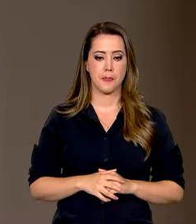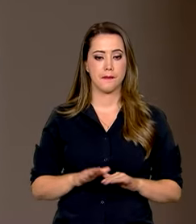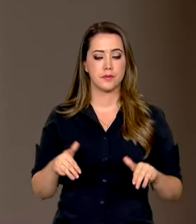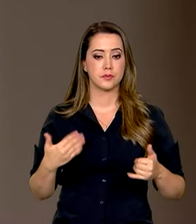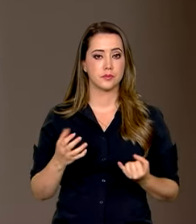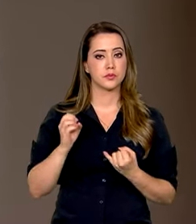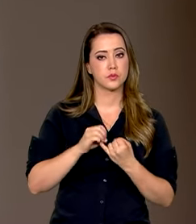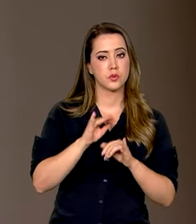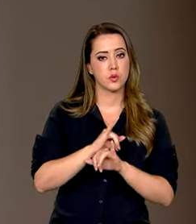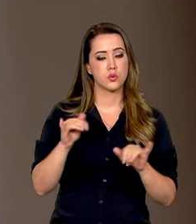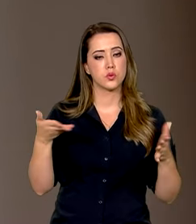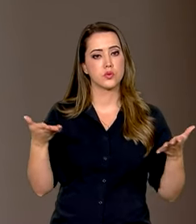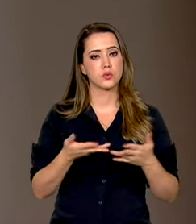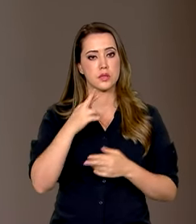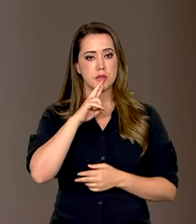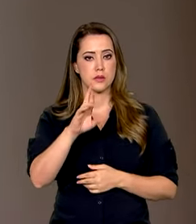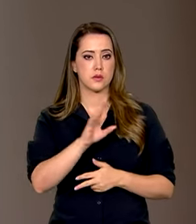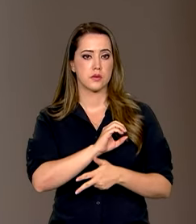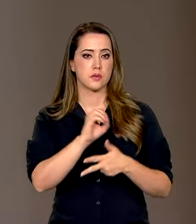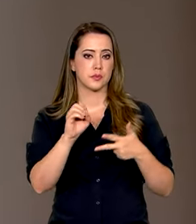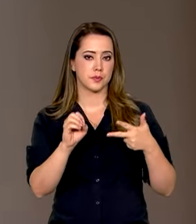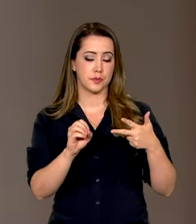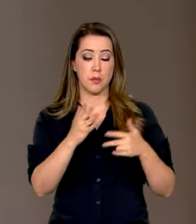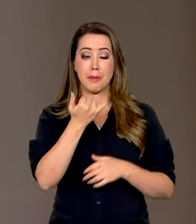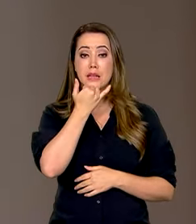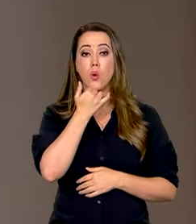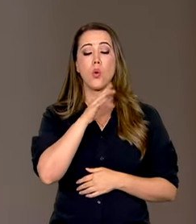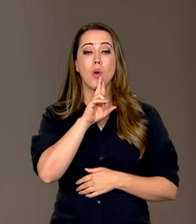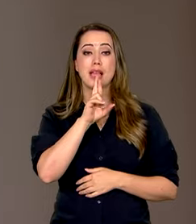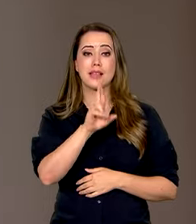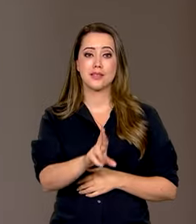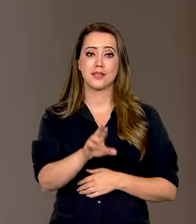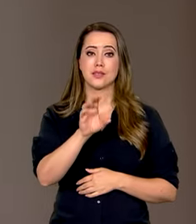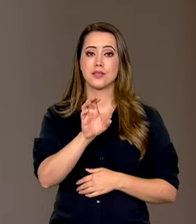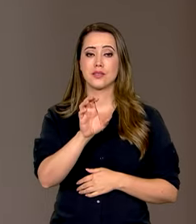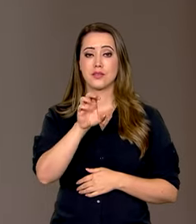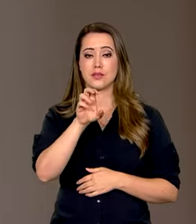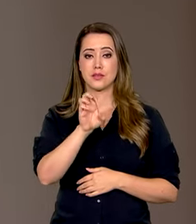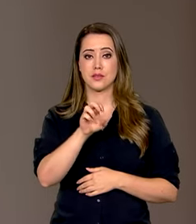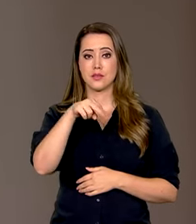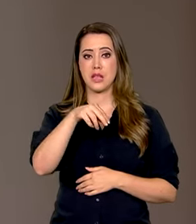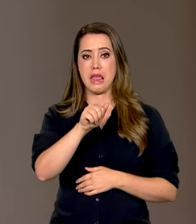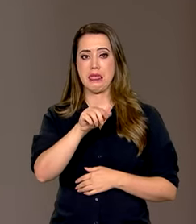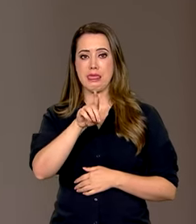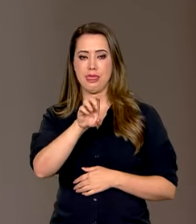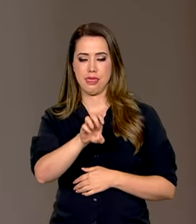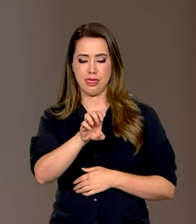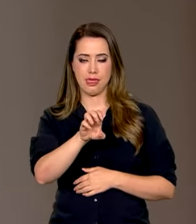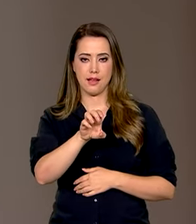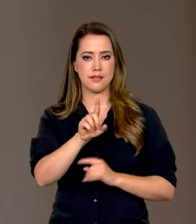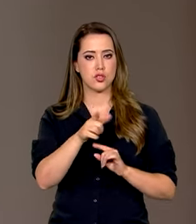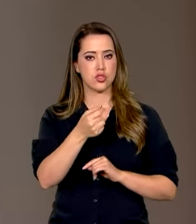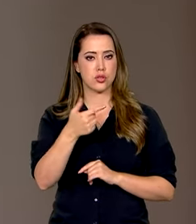bom e o Inep divulgou Hoje os resultados do exame Nacional de desempenho perdão desempenho dos Estudantes de